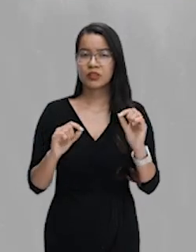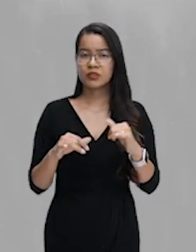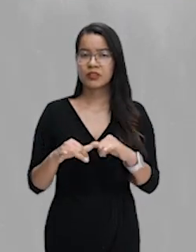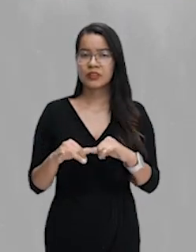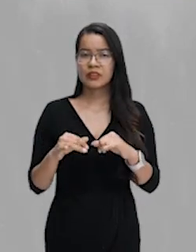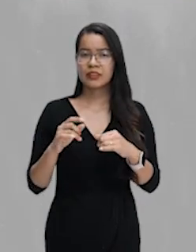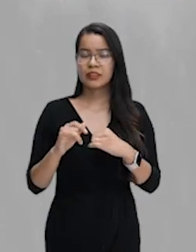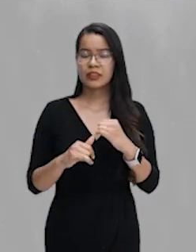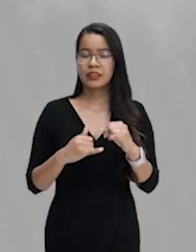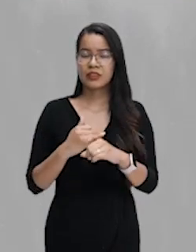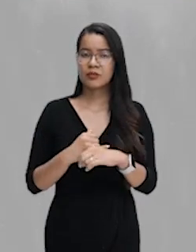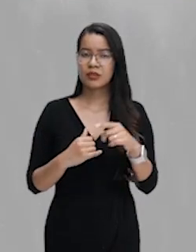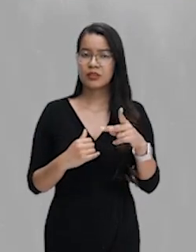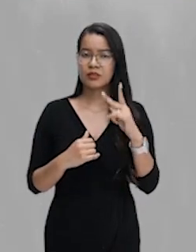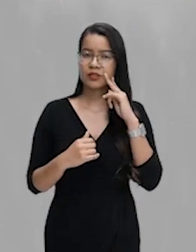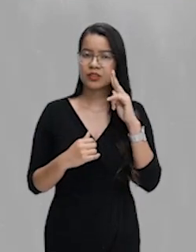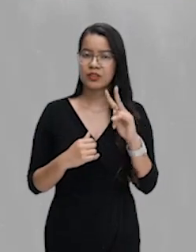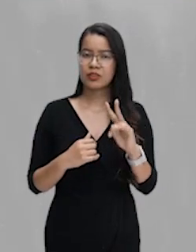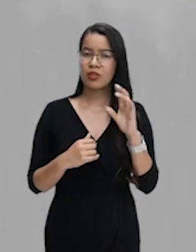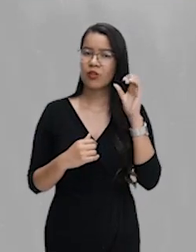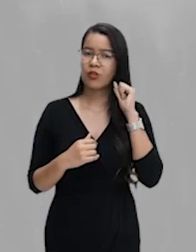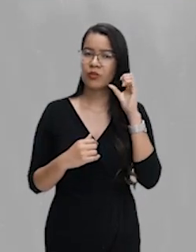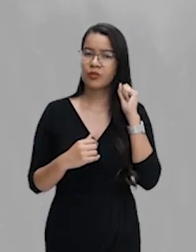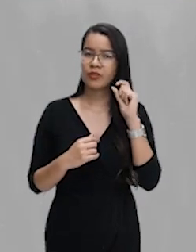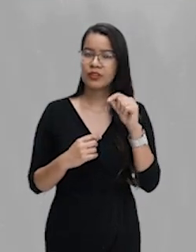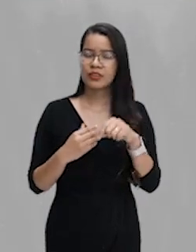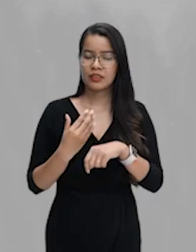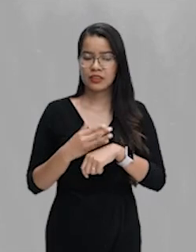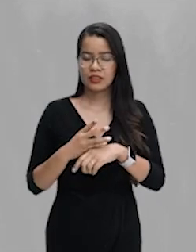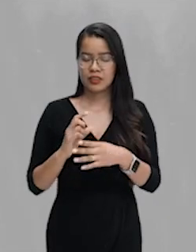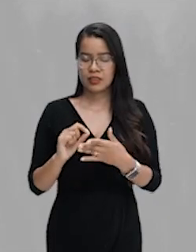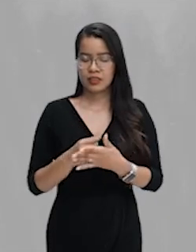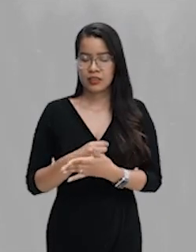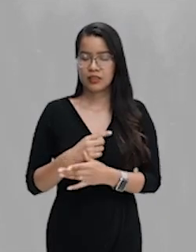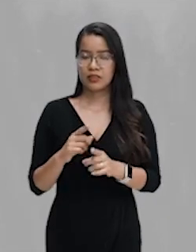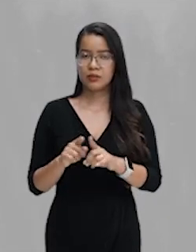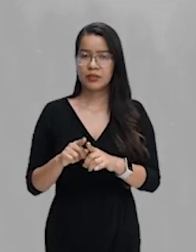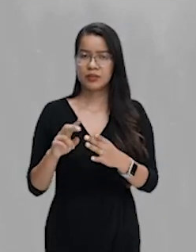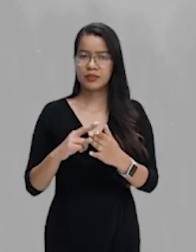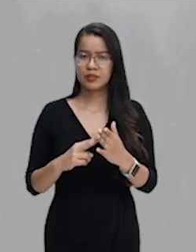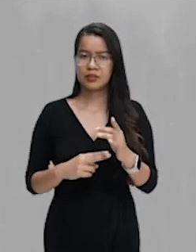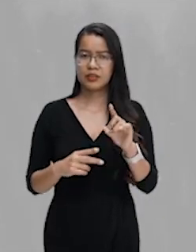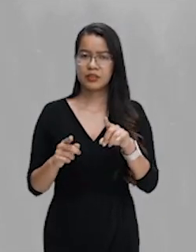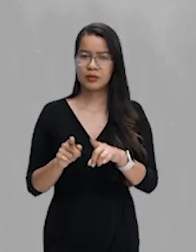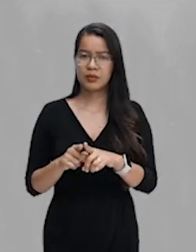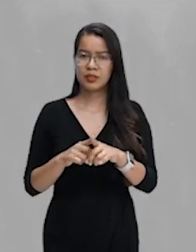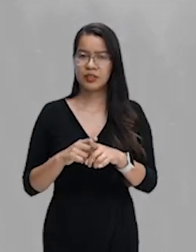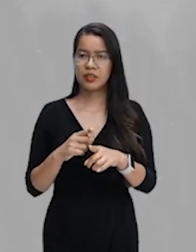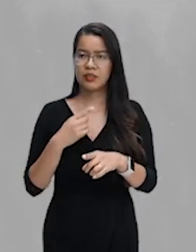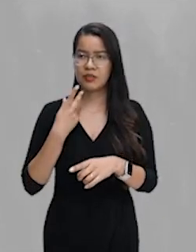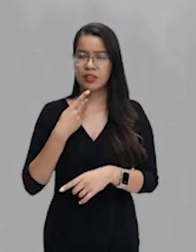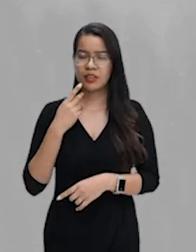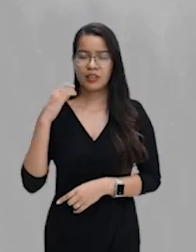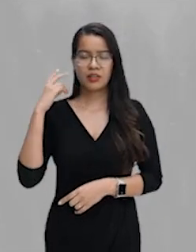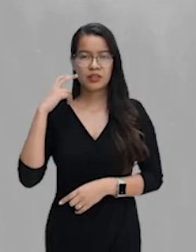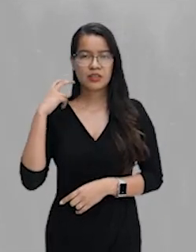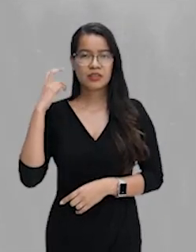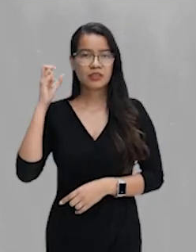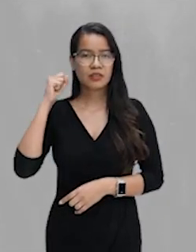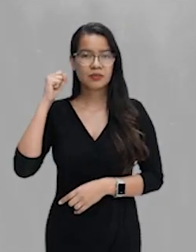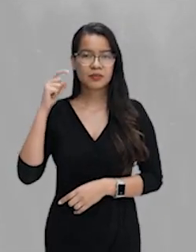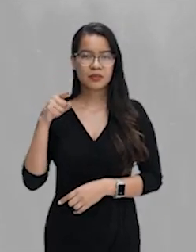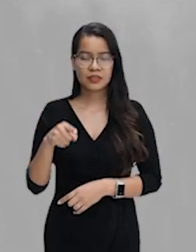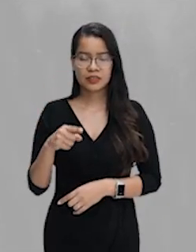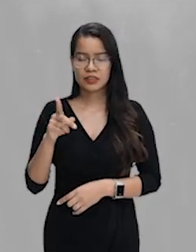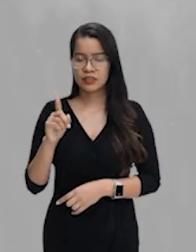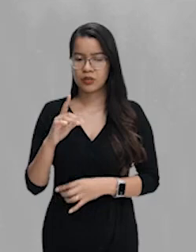para você ouvir, que aí você tanto a tua escrita quanto a tua leitura e quanto a tua audição, né, a tua fala,